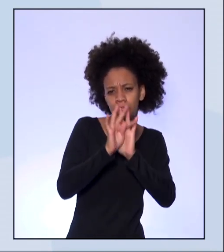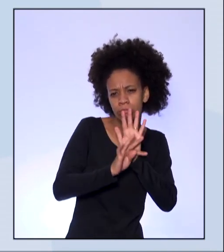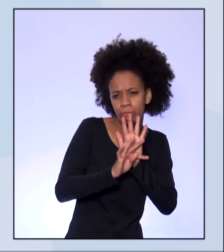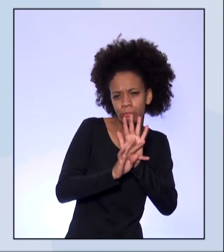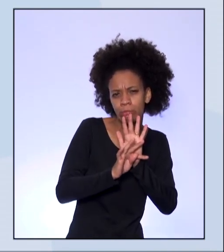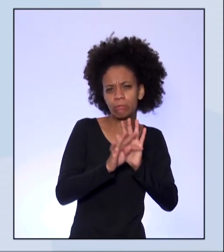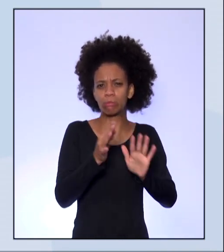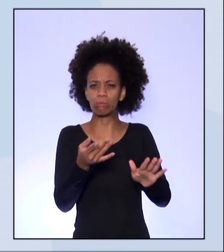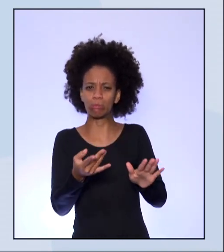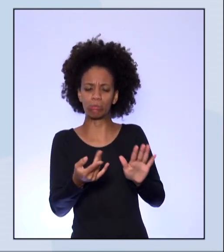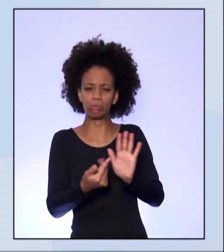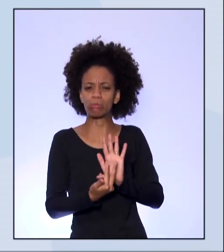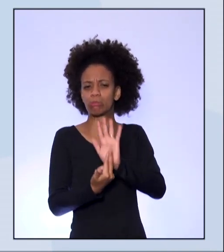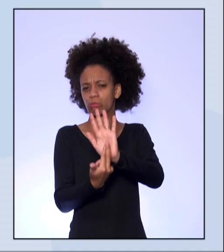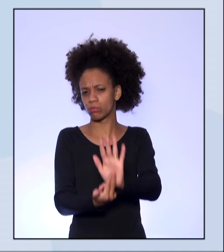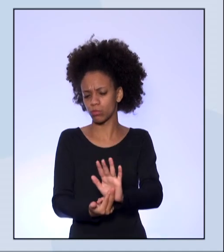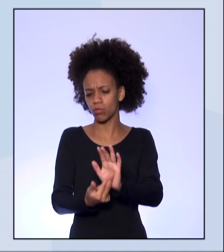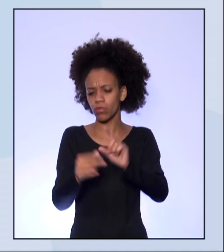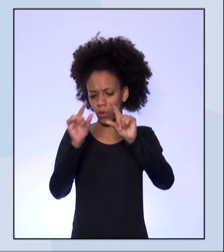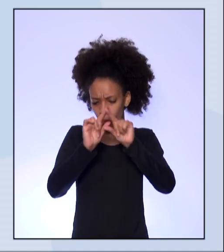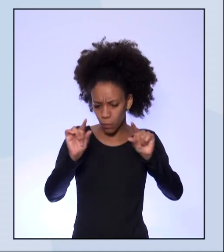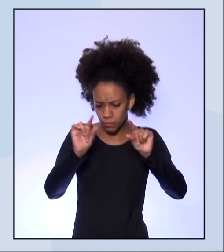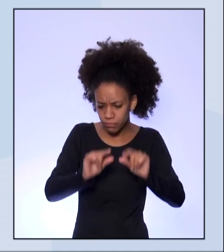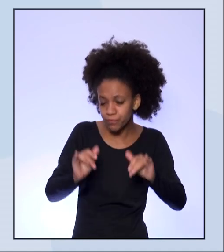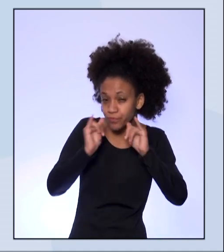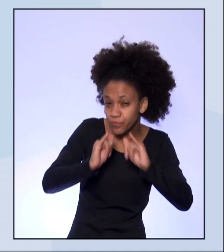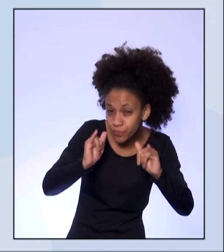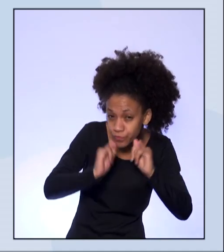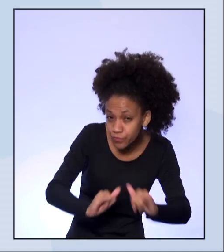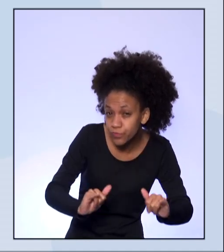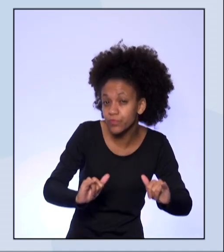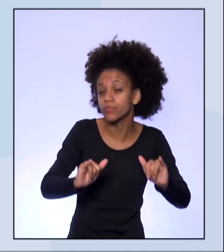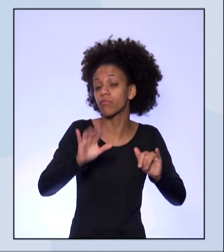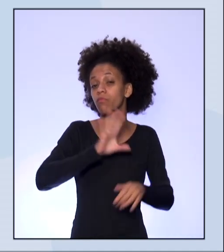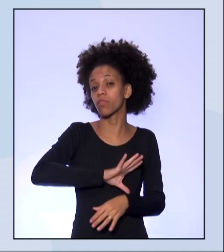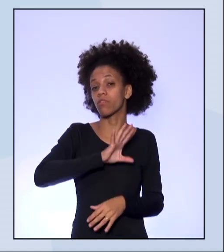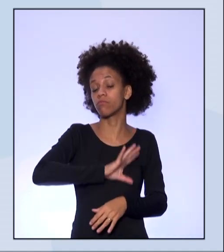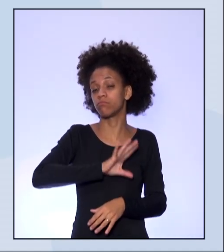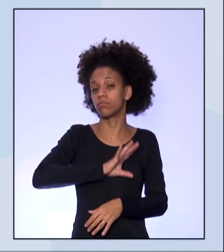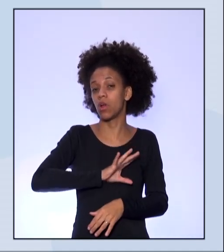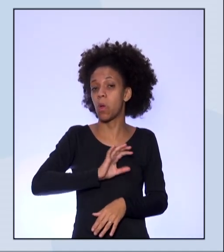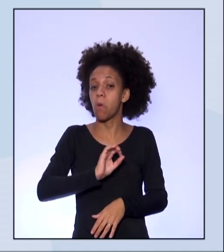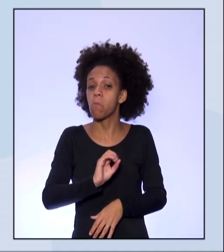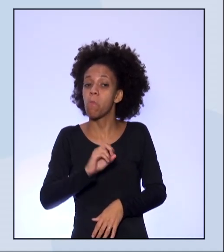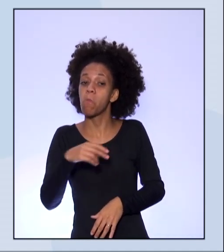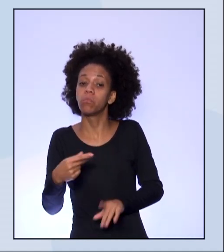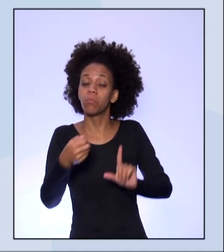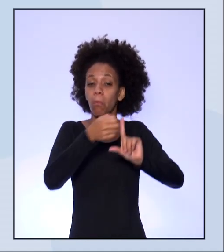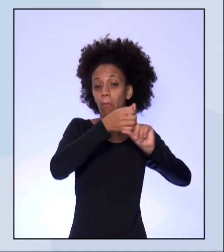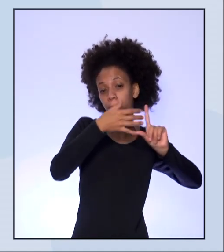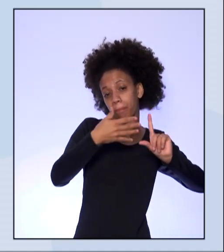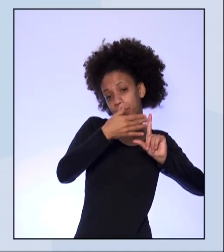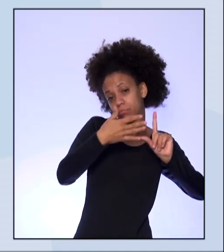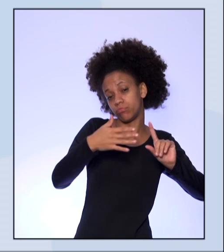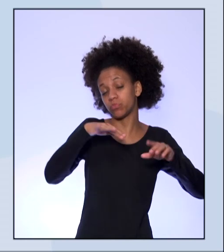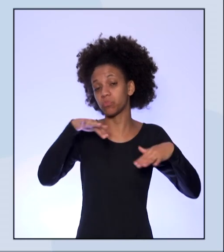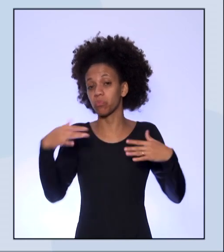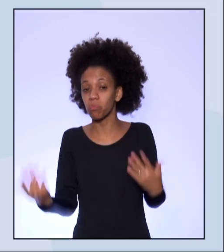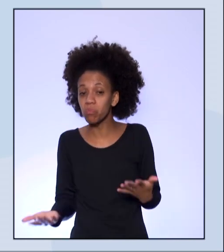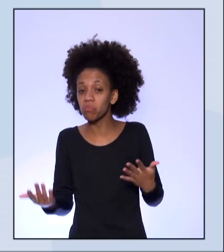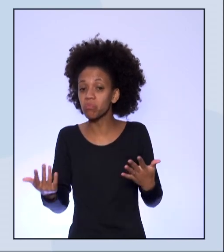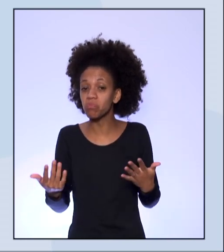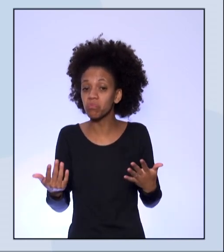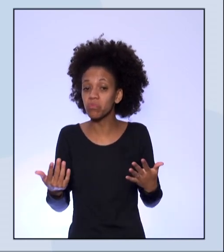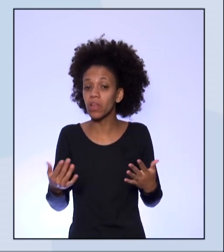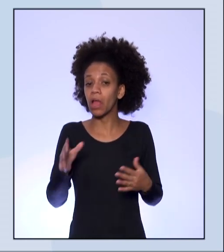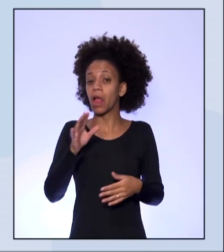anúncio publicitário sobre a língua portuguesa, um meme, uma tirinha ou uma charge sobre